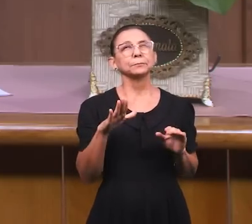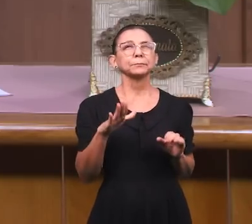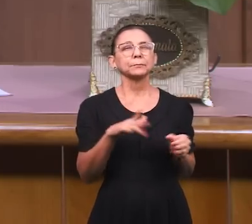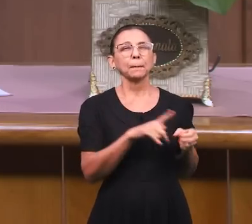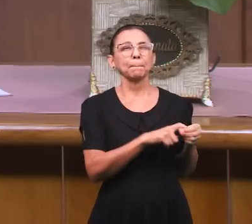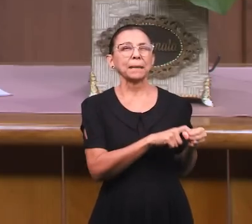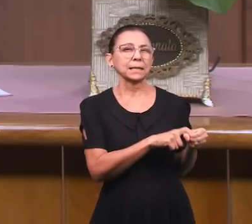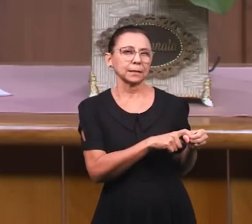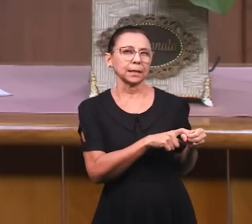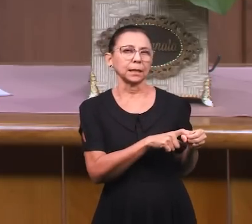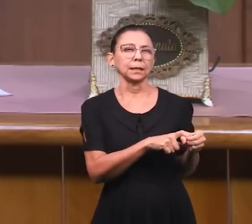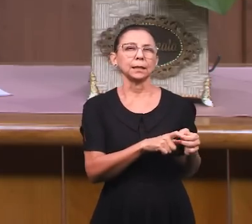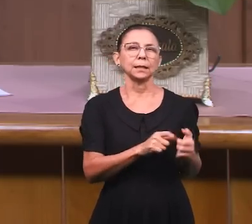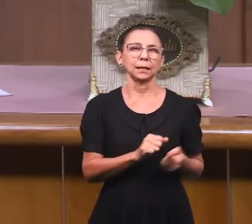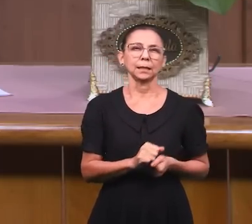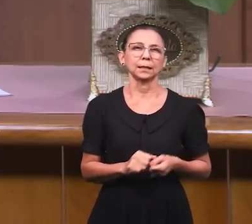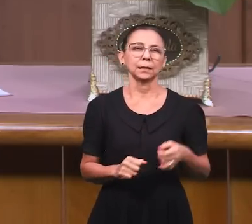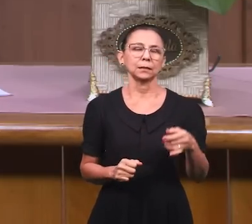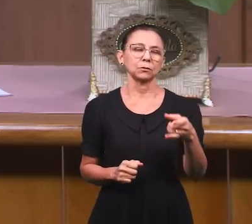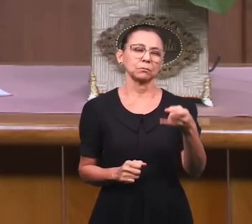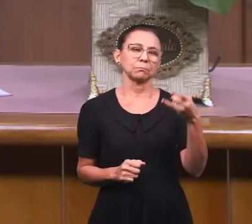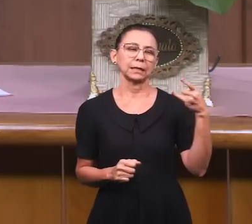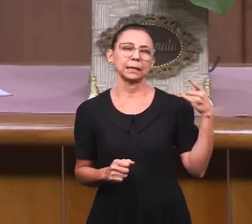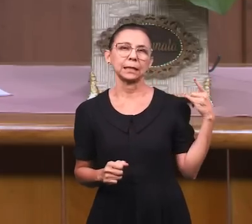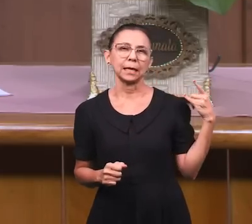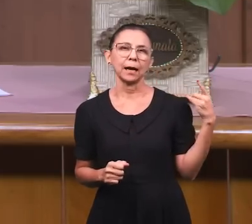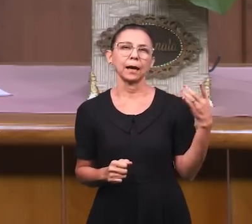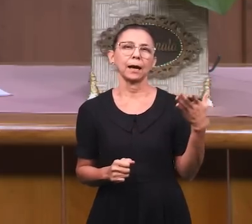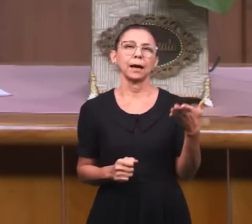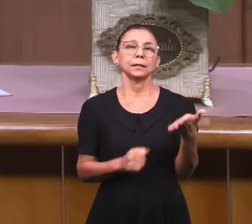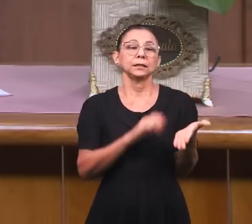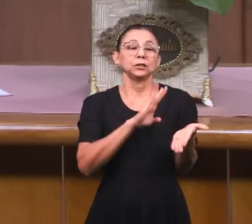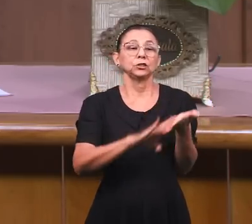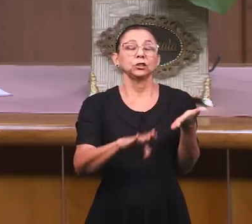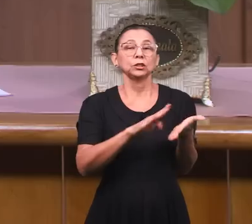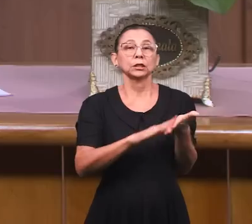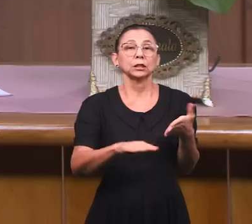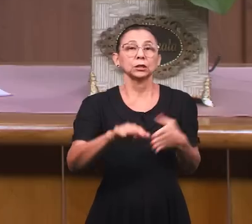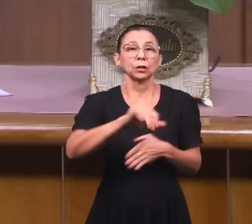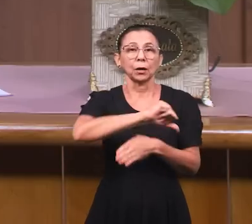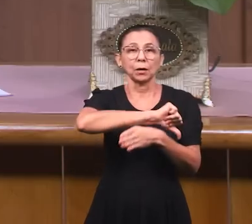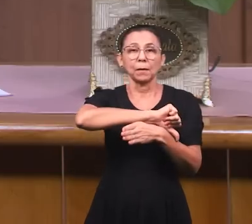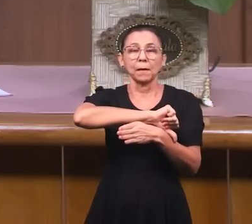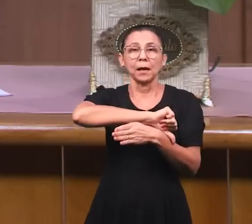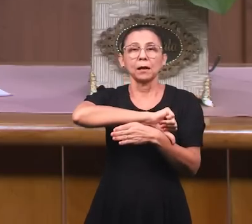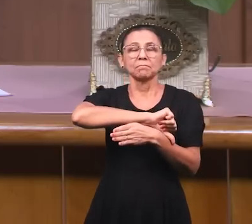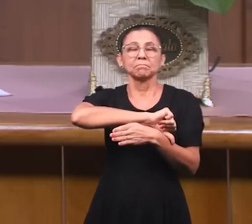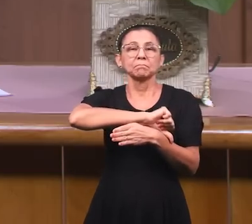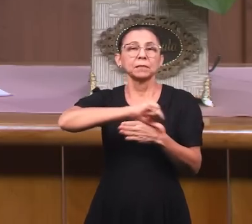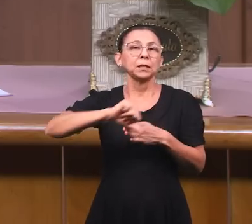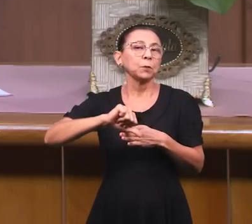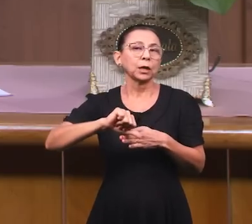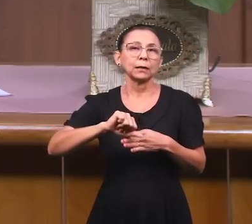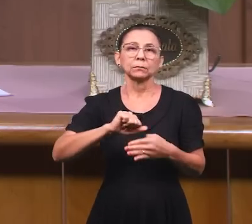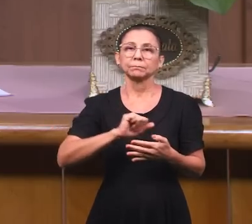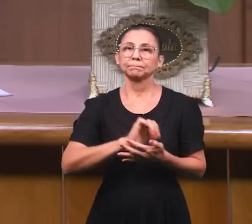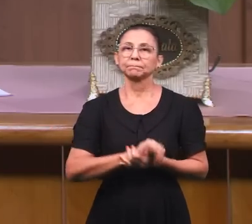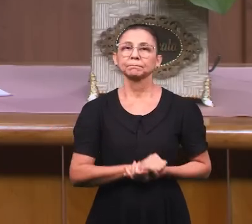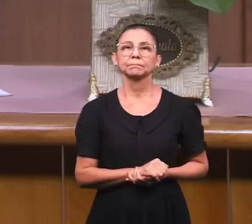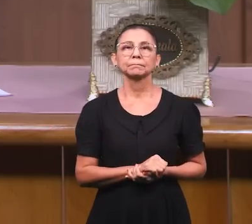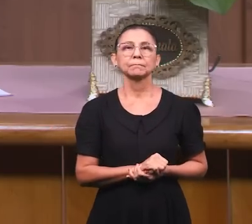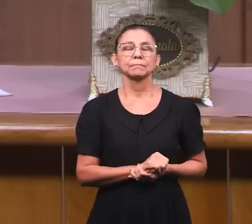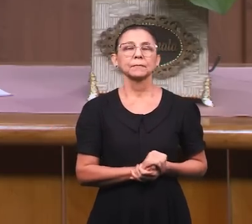hora, despojando o homem dos seus valores morais, dos seus valores éticos e, sobretudo, dos valores